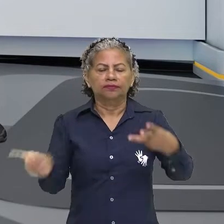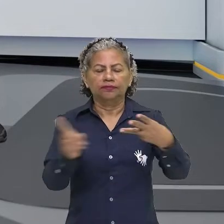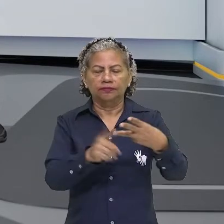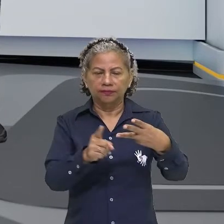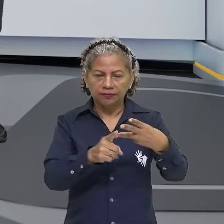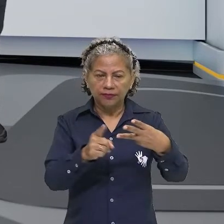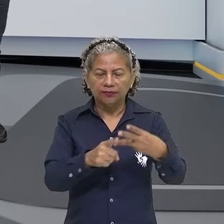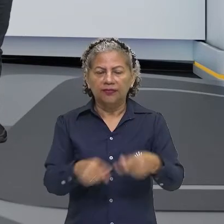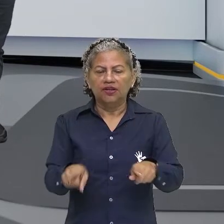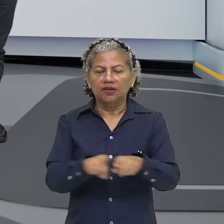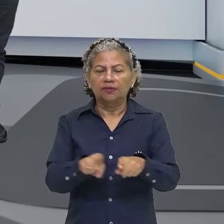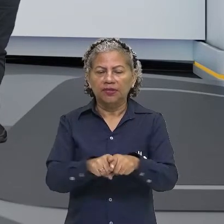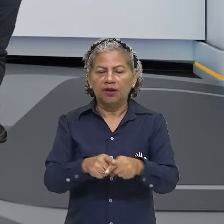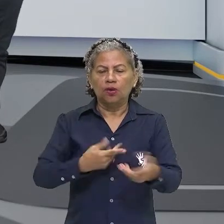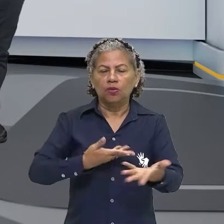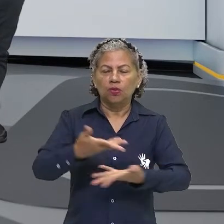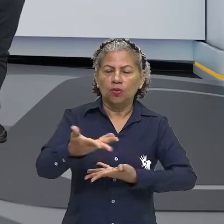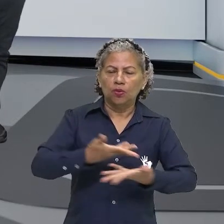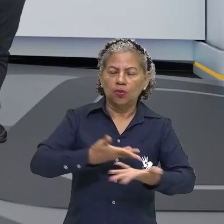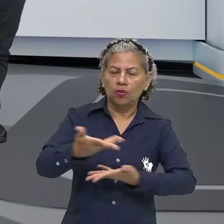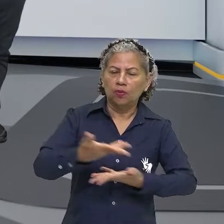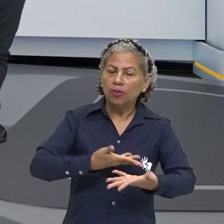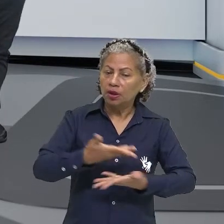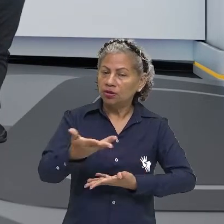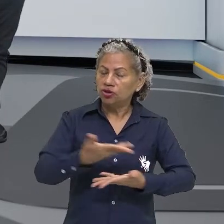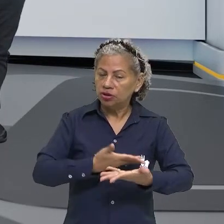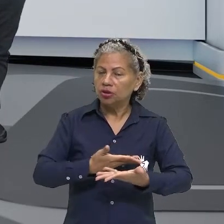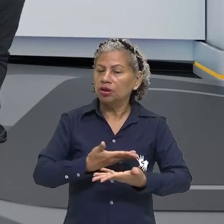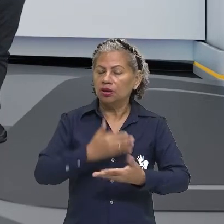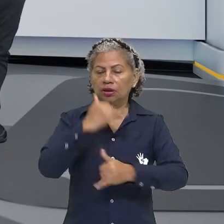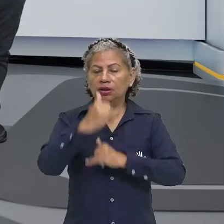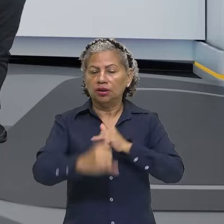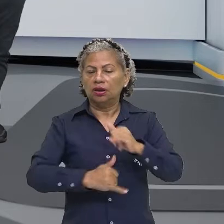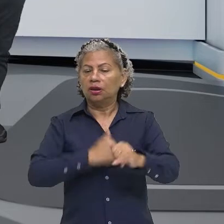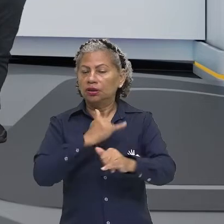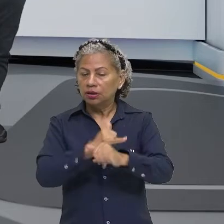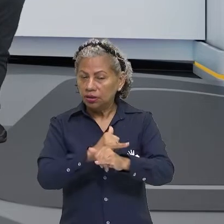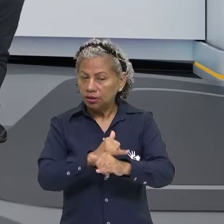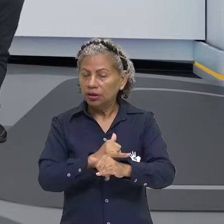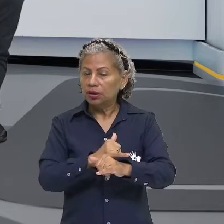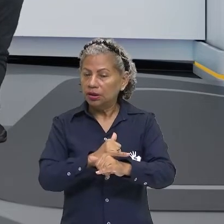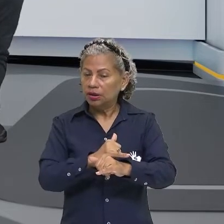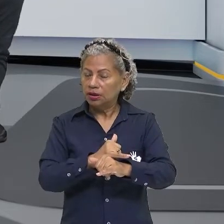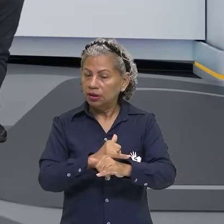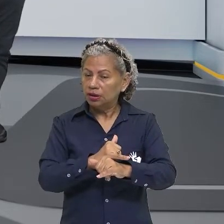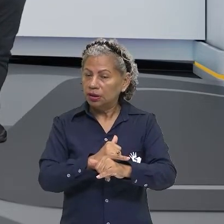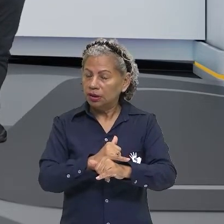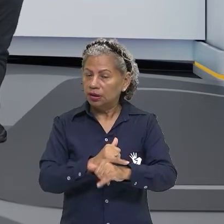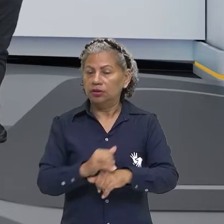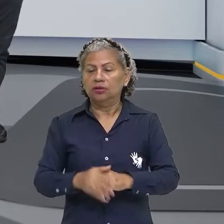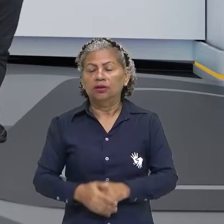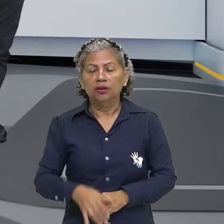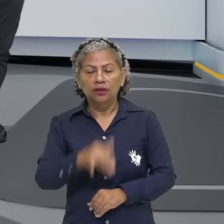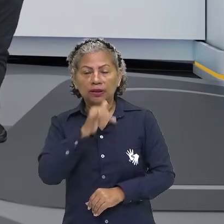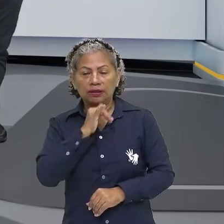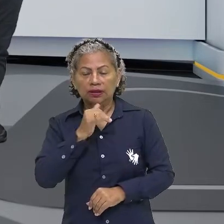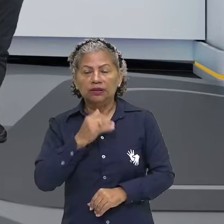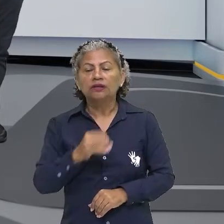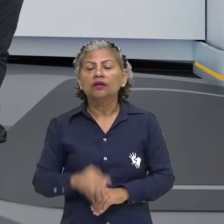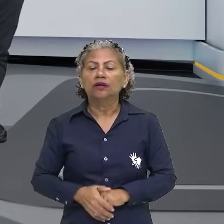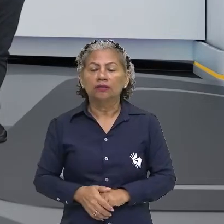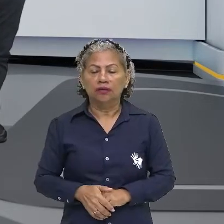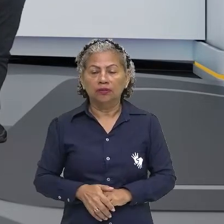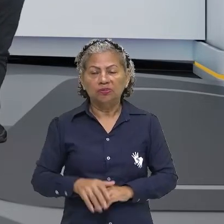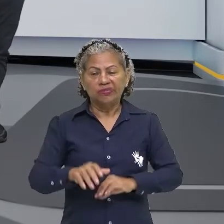internet que possam comprometer moralmente alguém ou nós mesmos, né? Então, procure se colocar no lugar do outro. Você